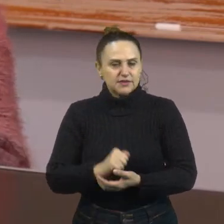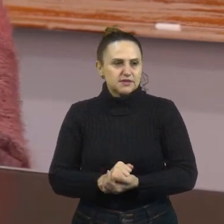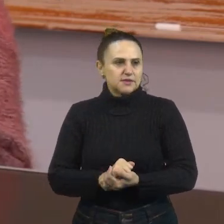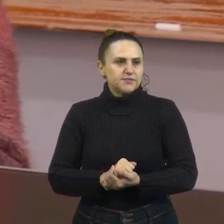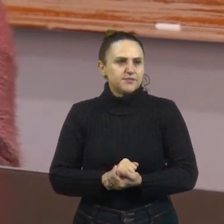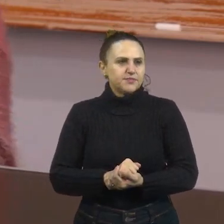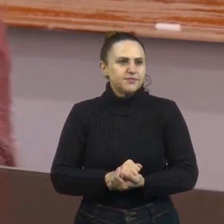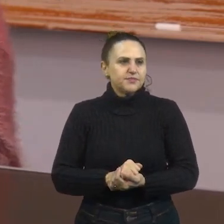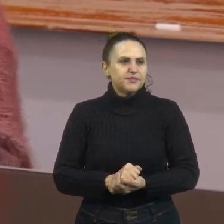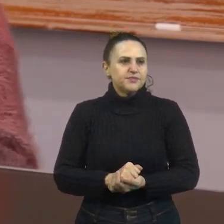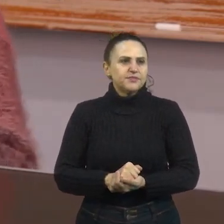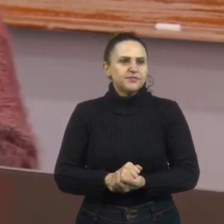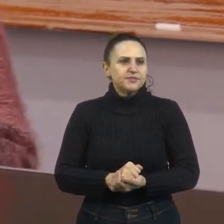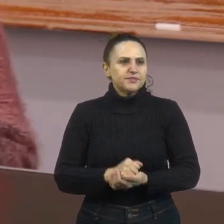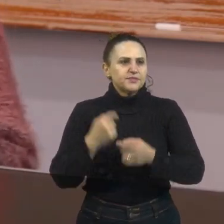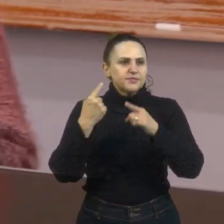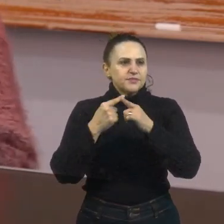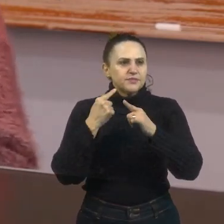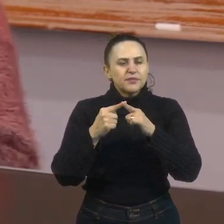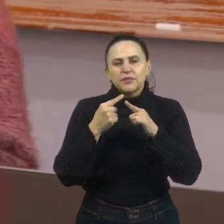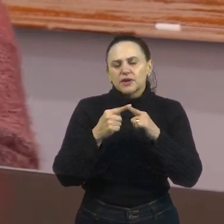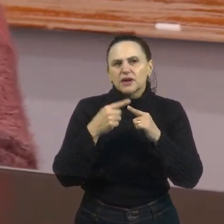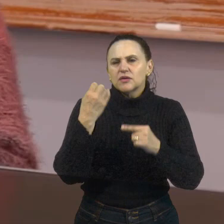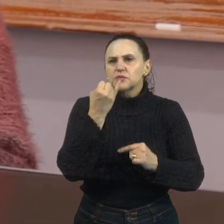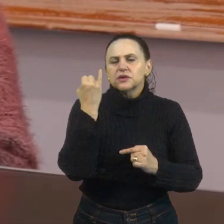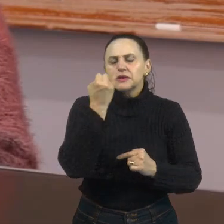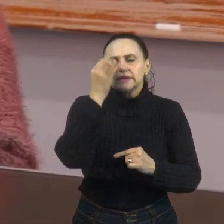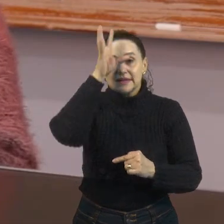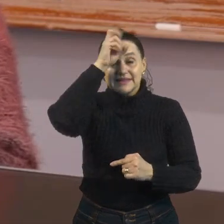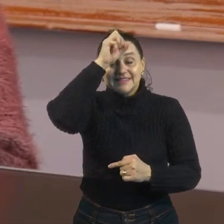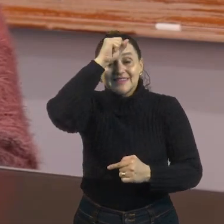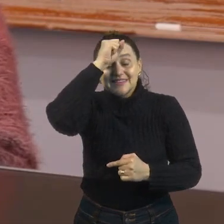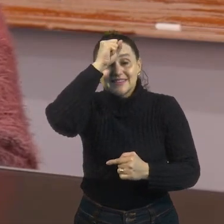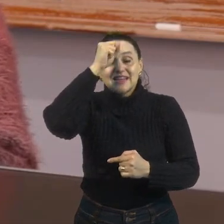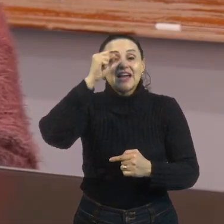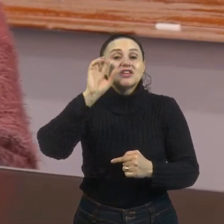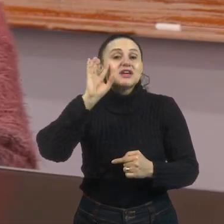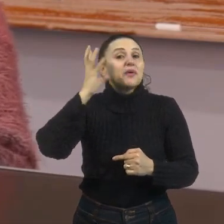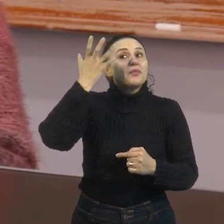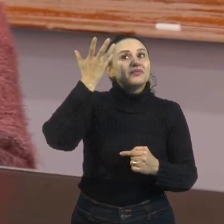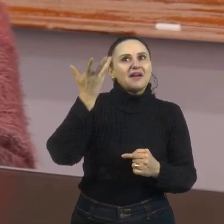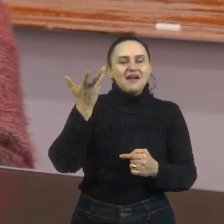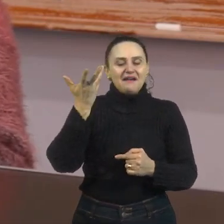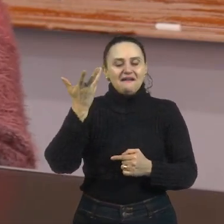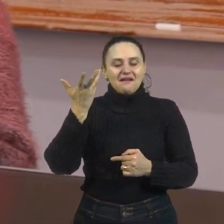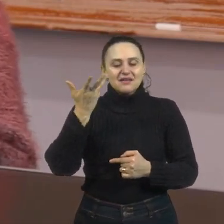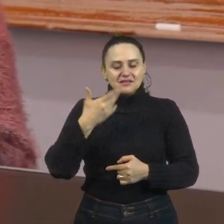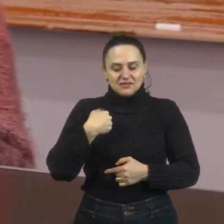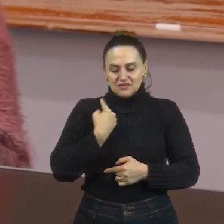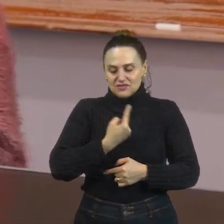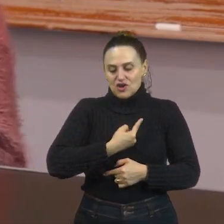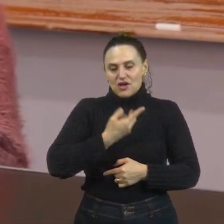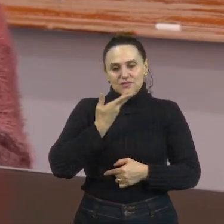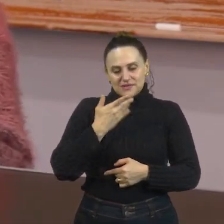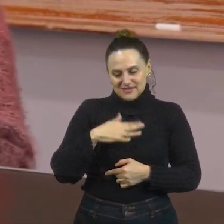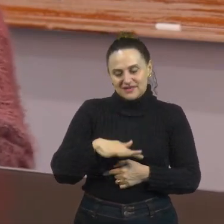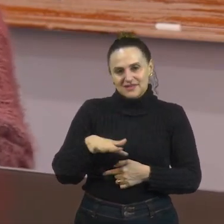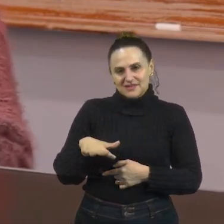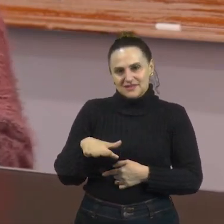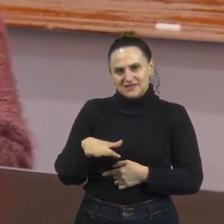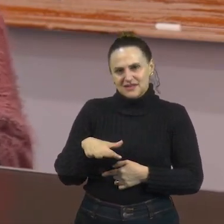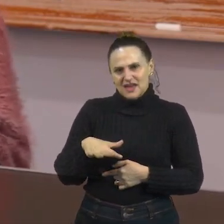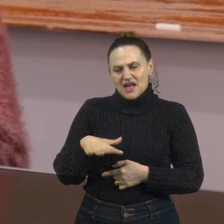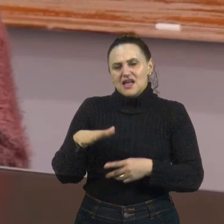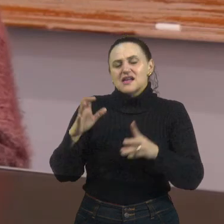Por que é tão importante essas aprendizagens que ocorrem na nossa infância? Por que é tão importante a mediação do